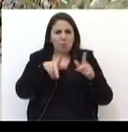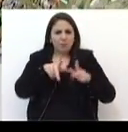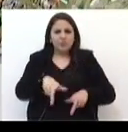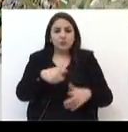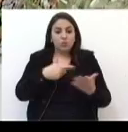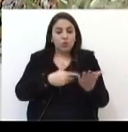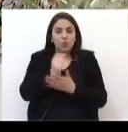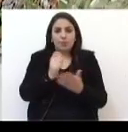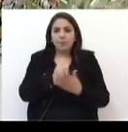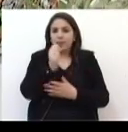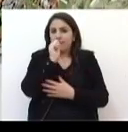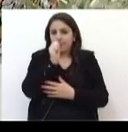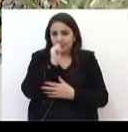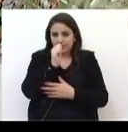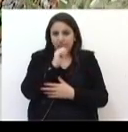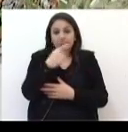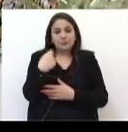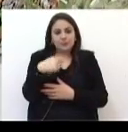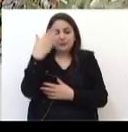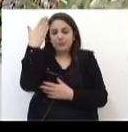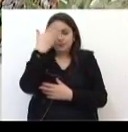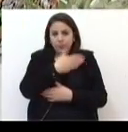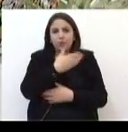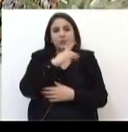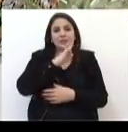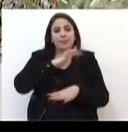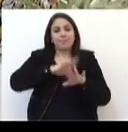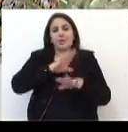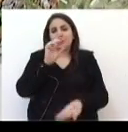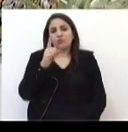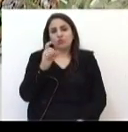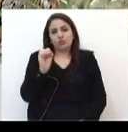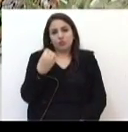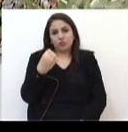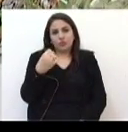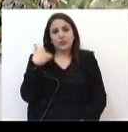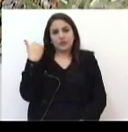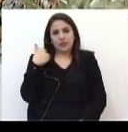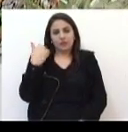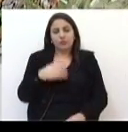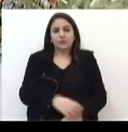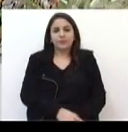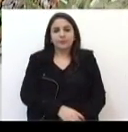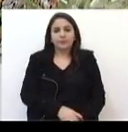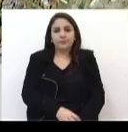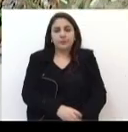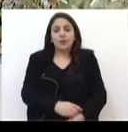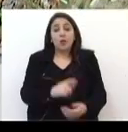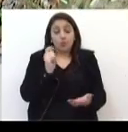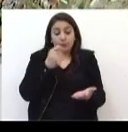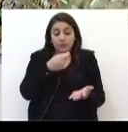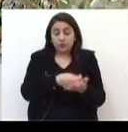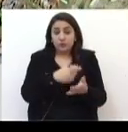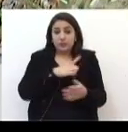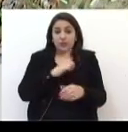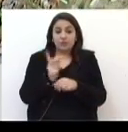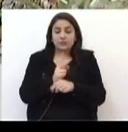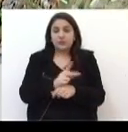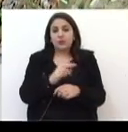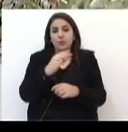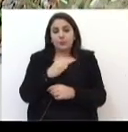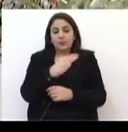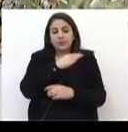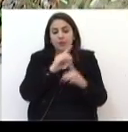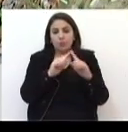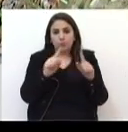que for comprar bebida alcoólica precisa comprovar ter mais de 18 anos. O ato obrigatório tem a fiscalização do